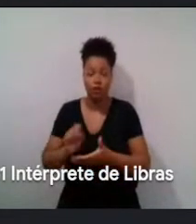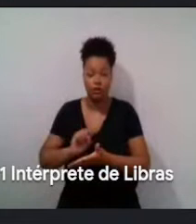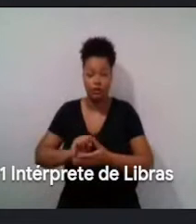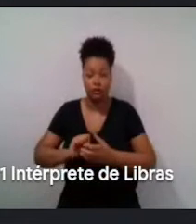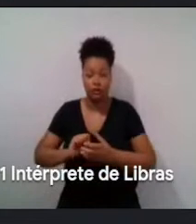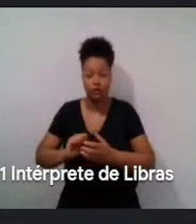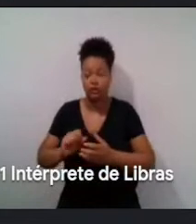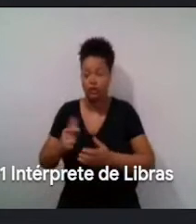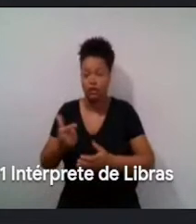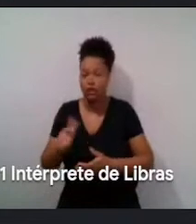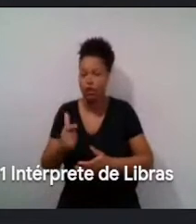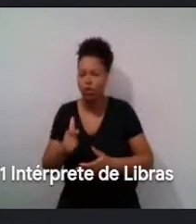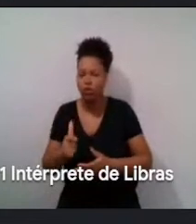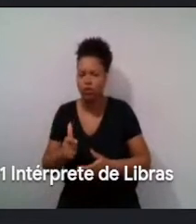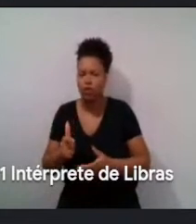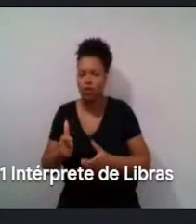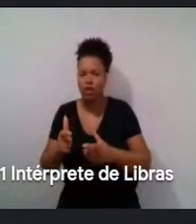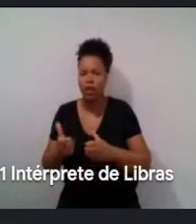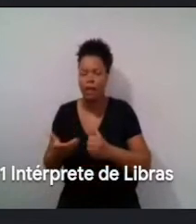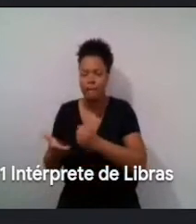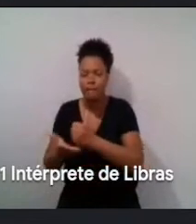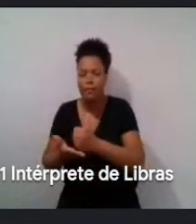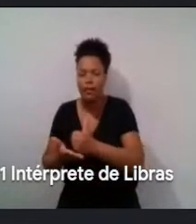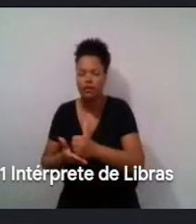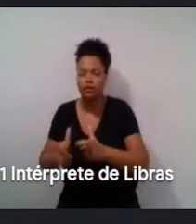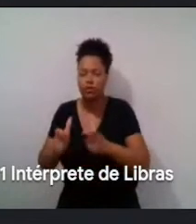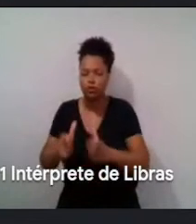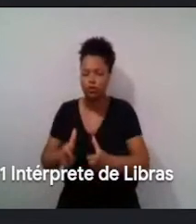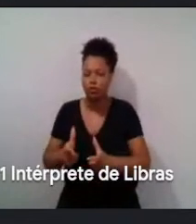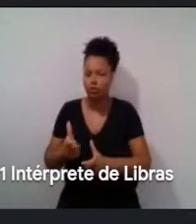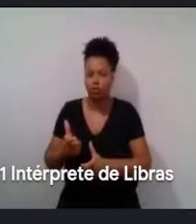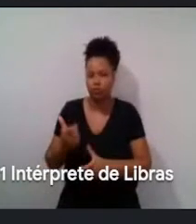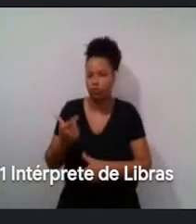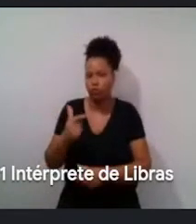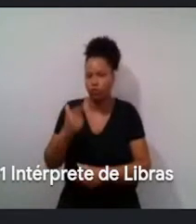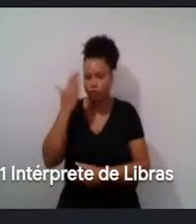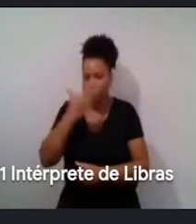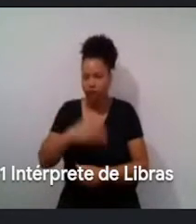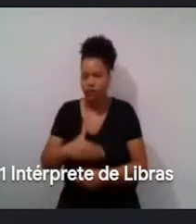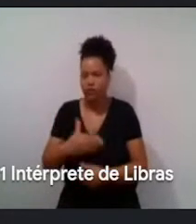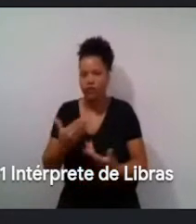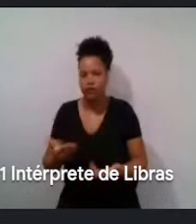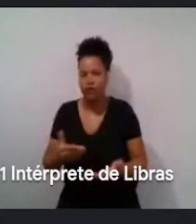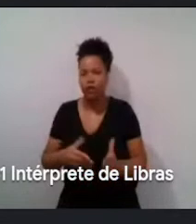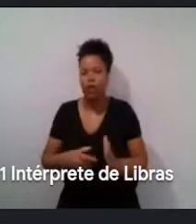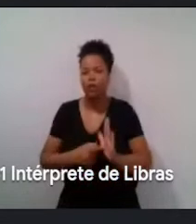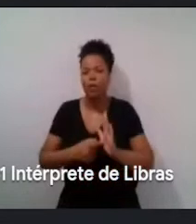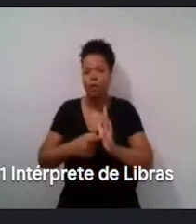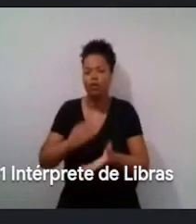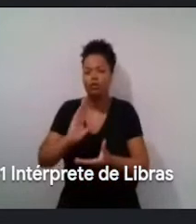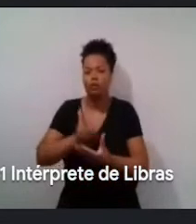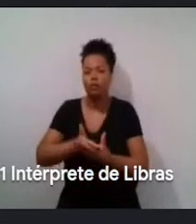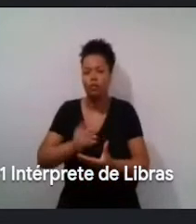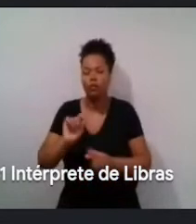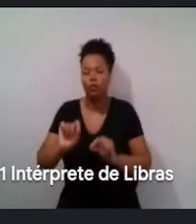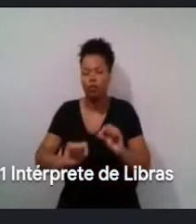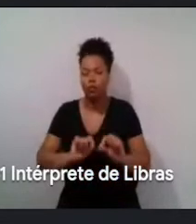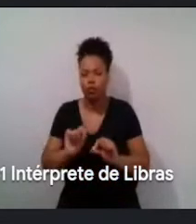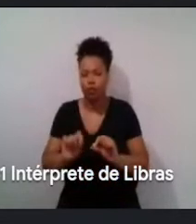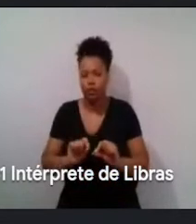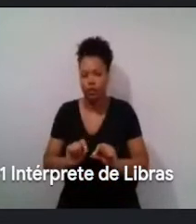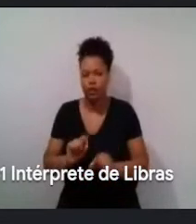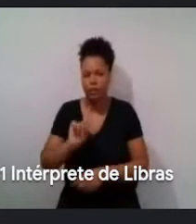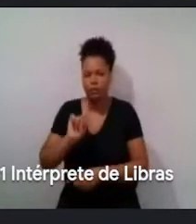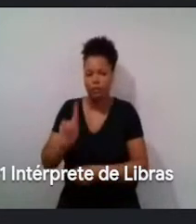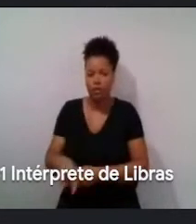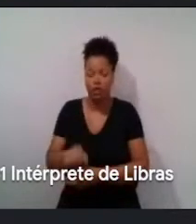Constou na sentença que a candidata utilizou recursos próprios no importe de R$